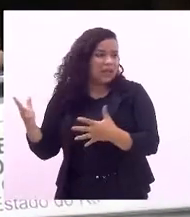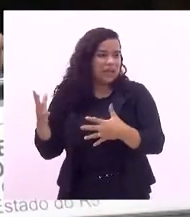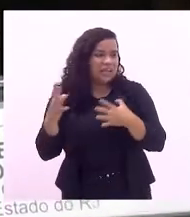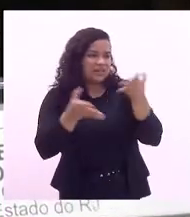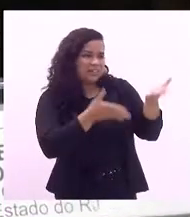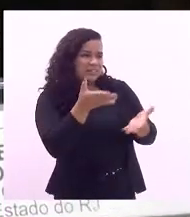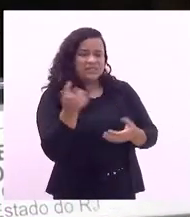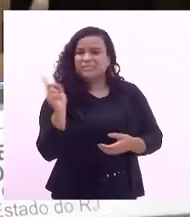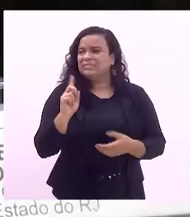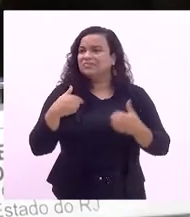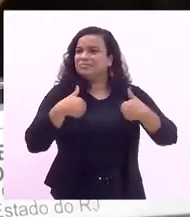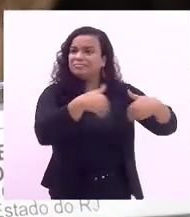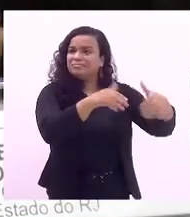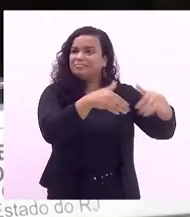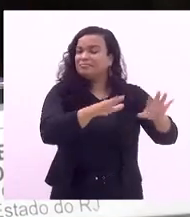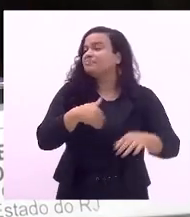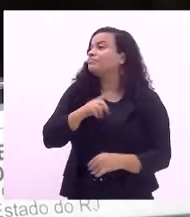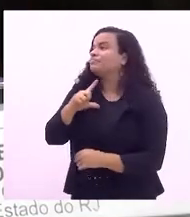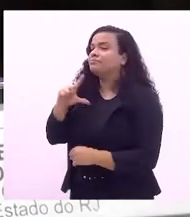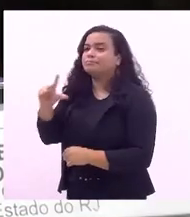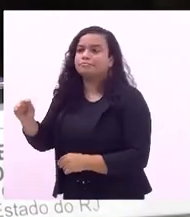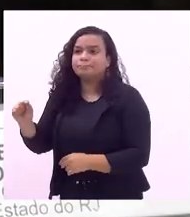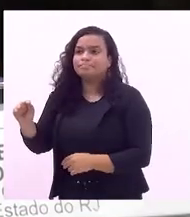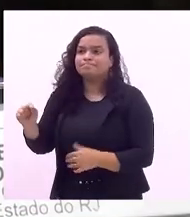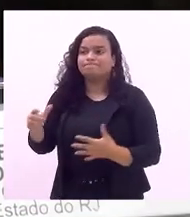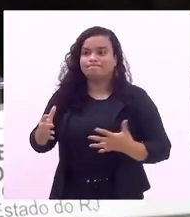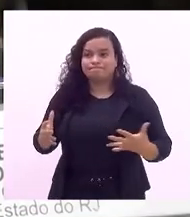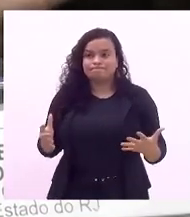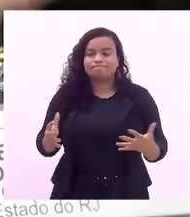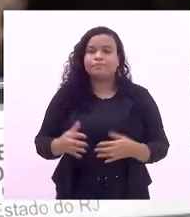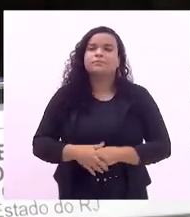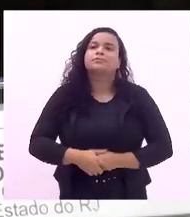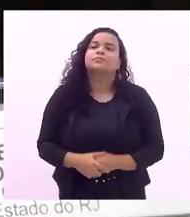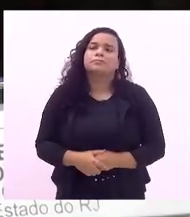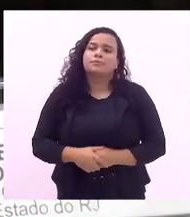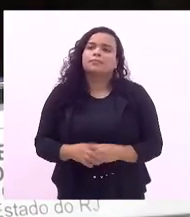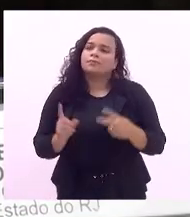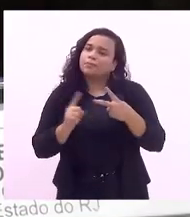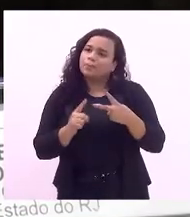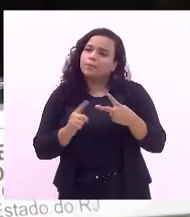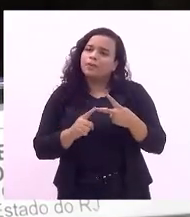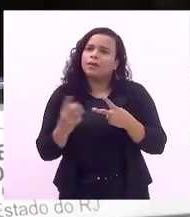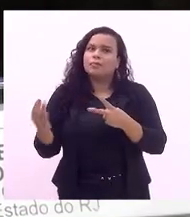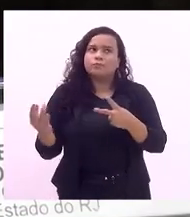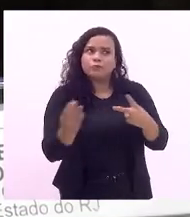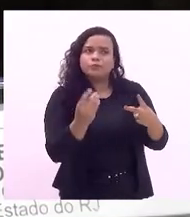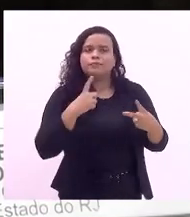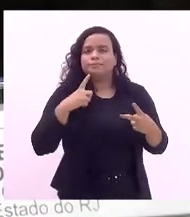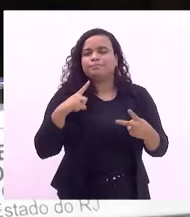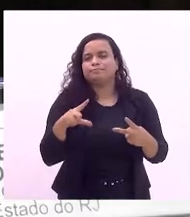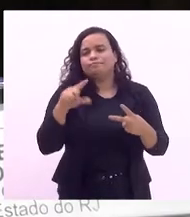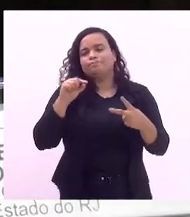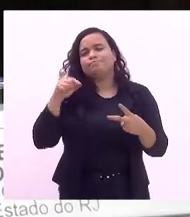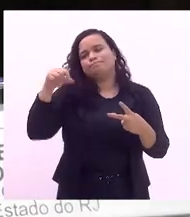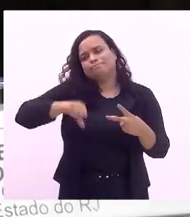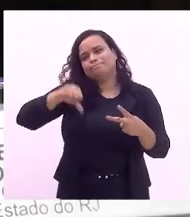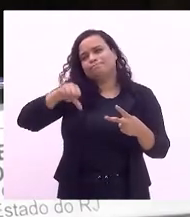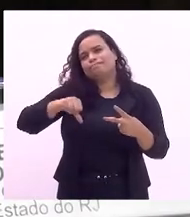missa e dizer isso eu não tenho nada a ver com isso é um paradigma que muitas pessoas escolhem